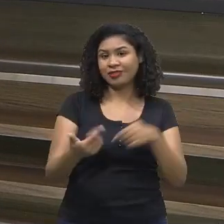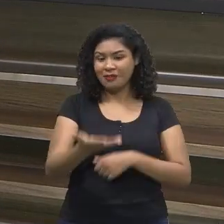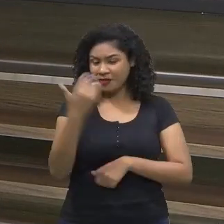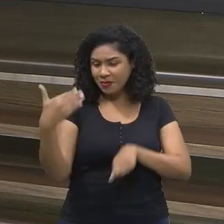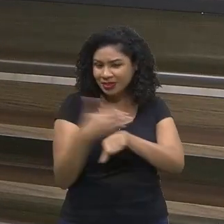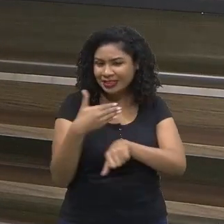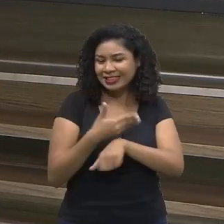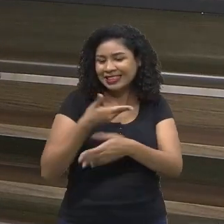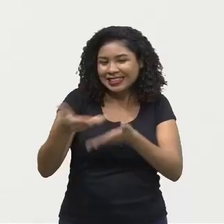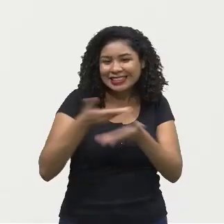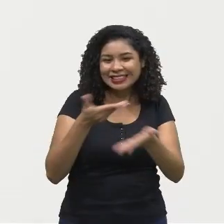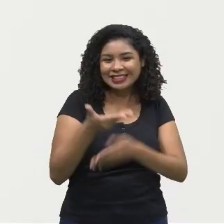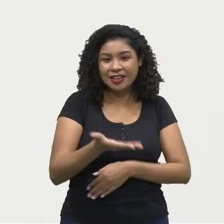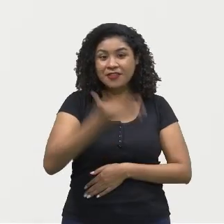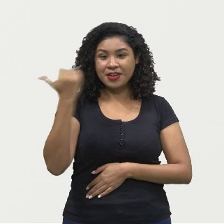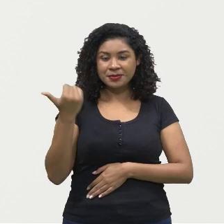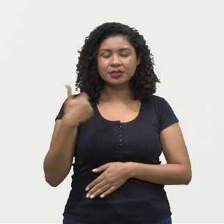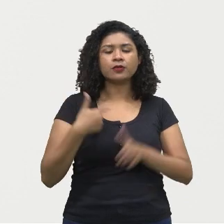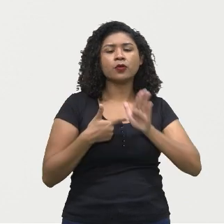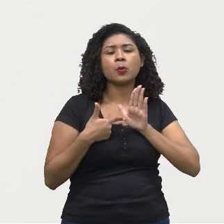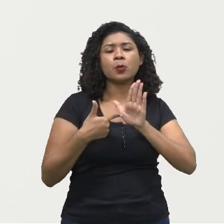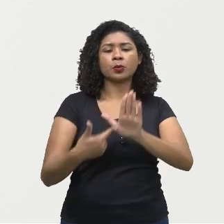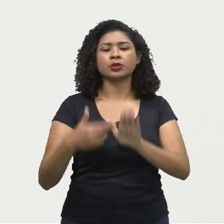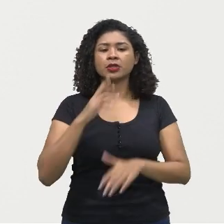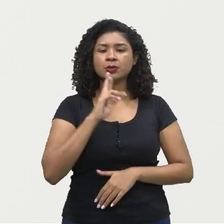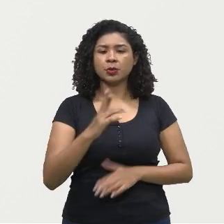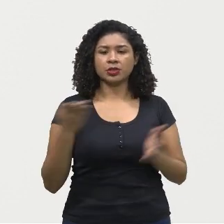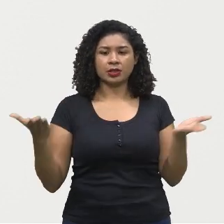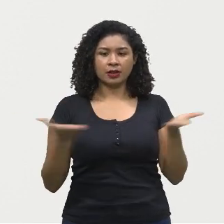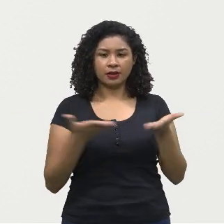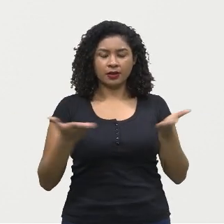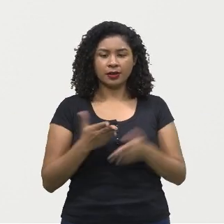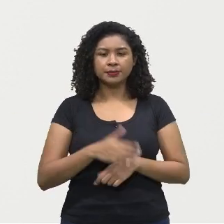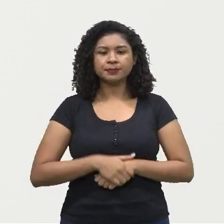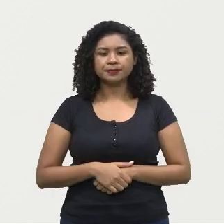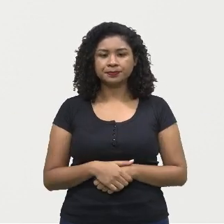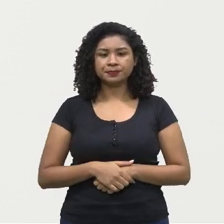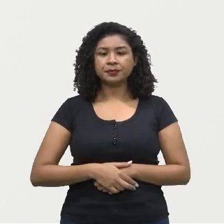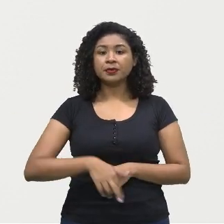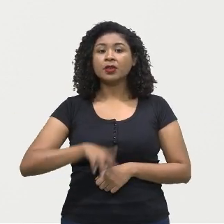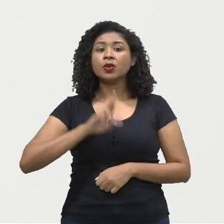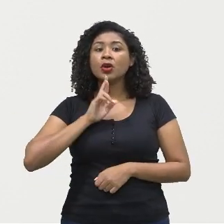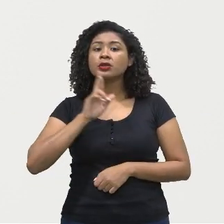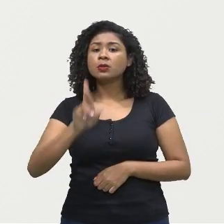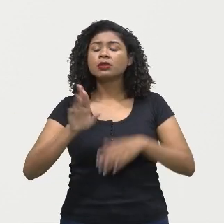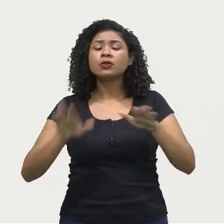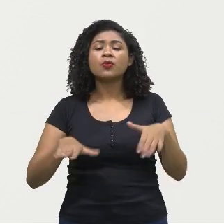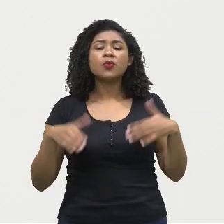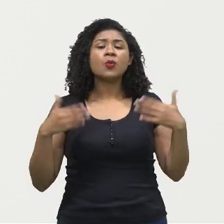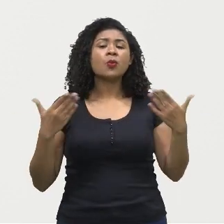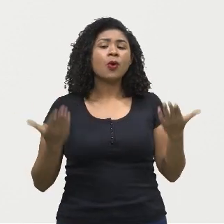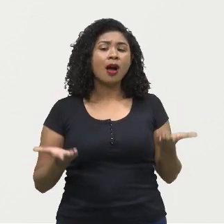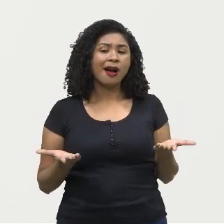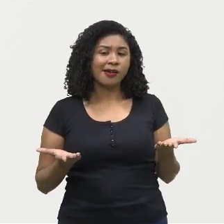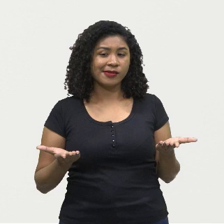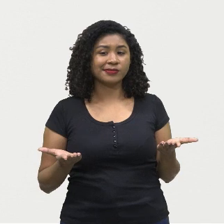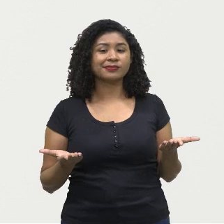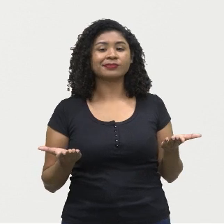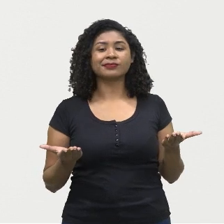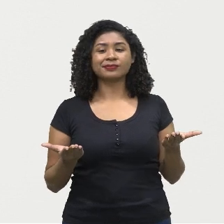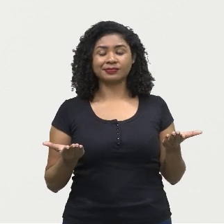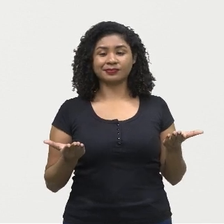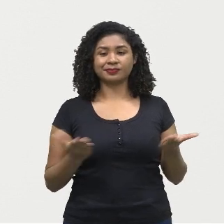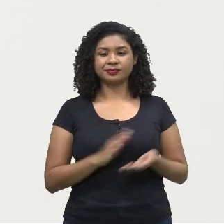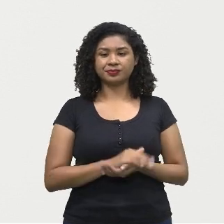Então vamos à resposta, amores? Vamos lá. Olha, qual é a resposta do nosso